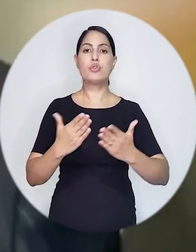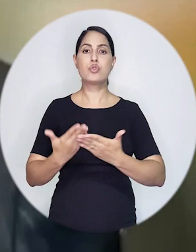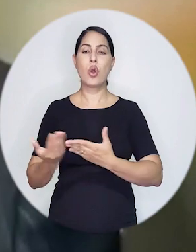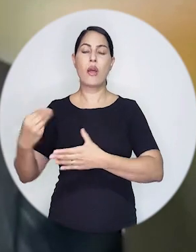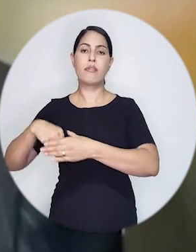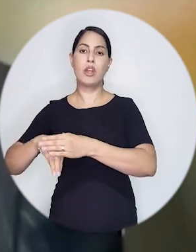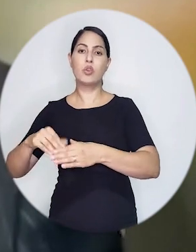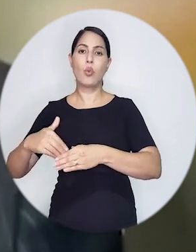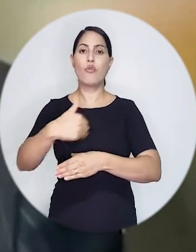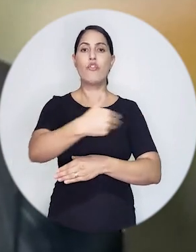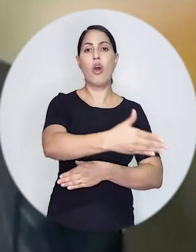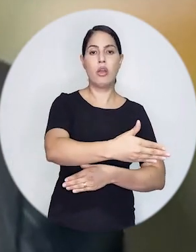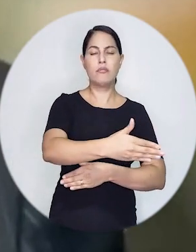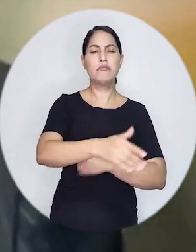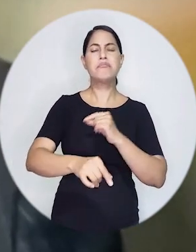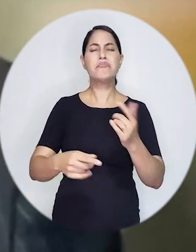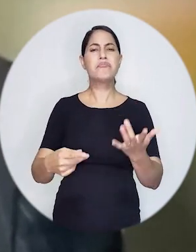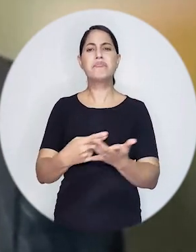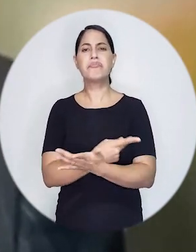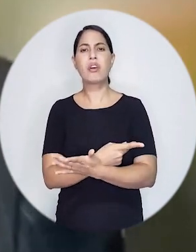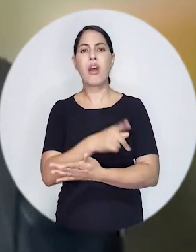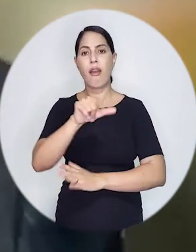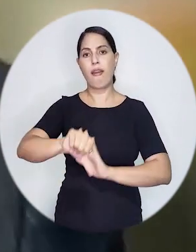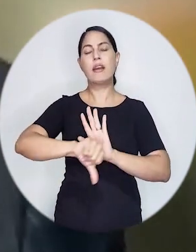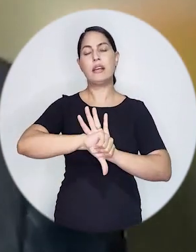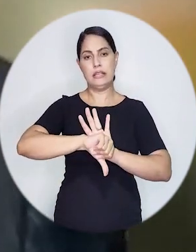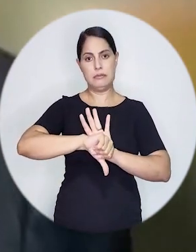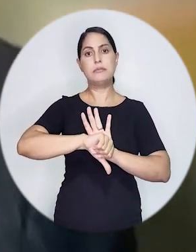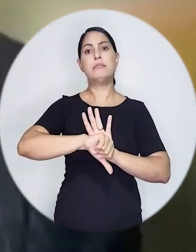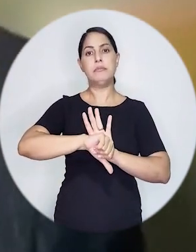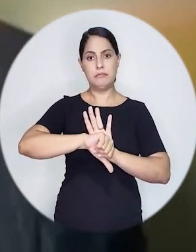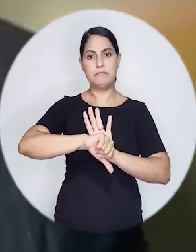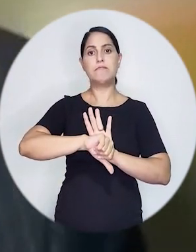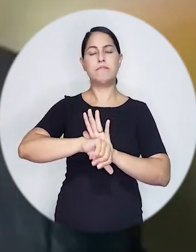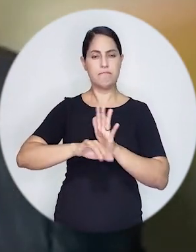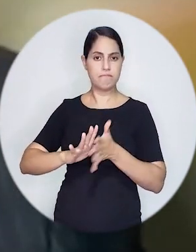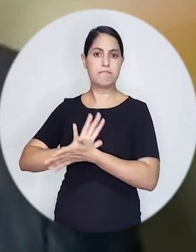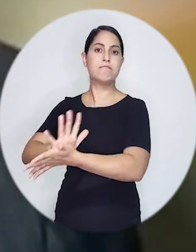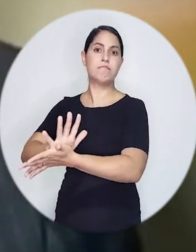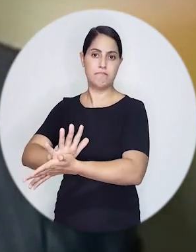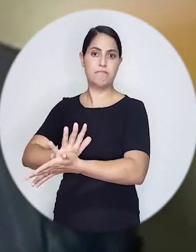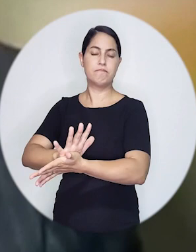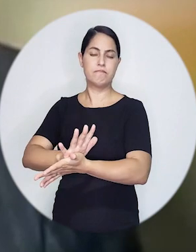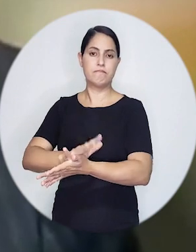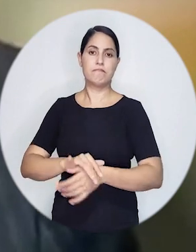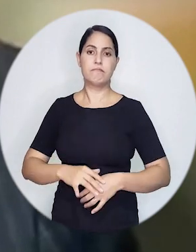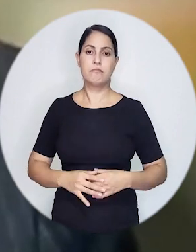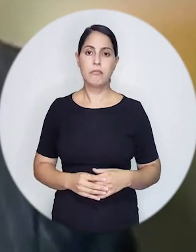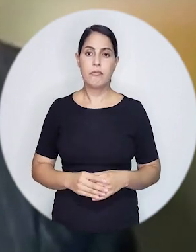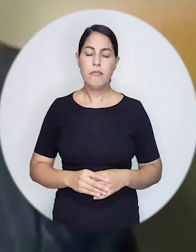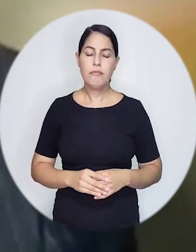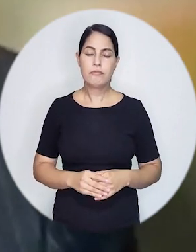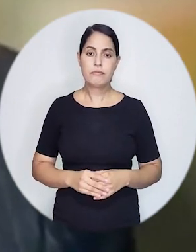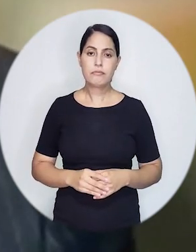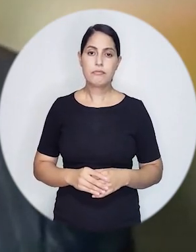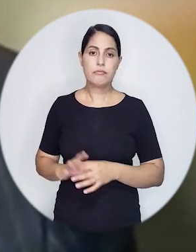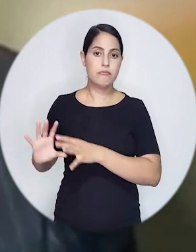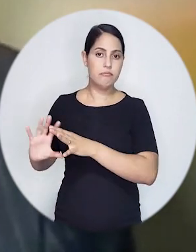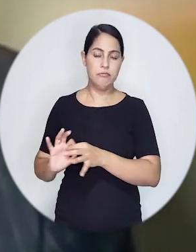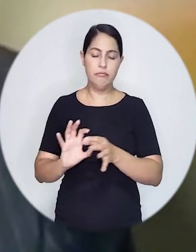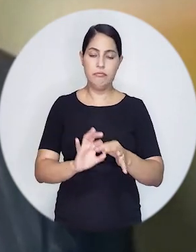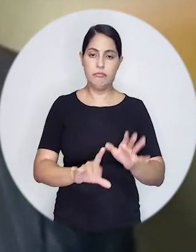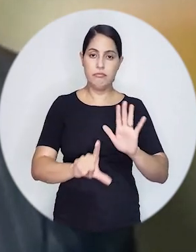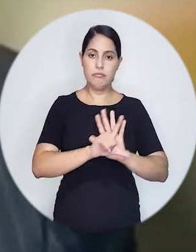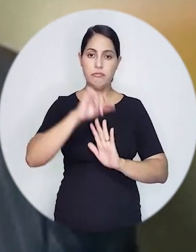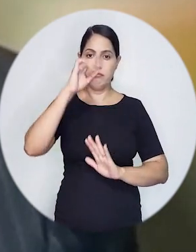ou fora da escola mesmo, isso pode ser tipificado como um crime de discriminação,